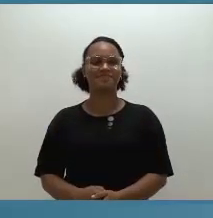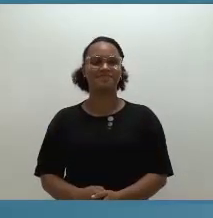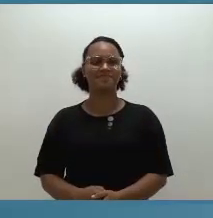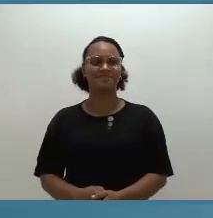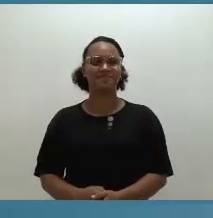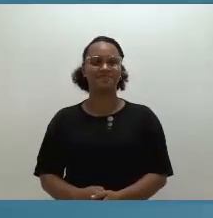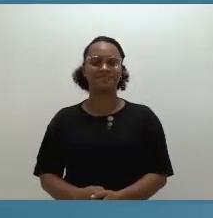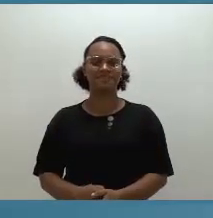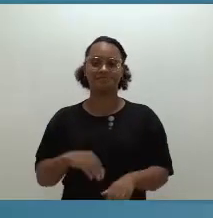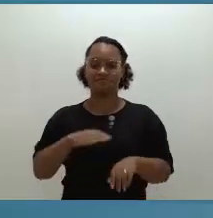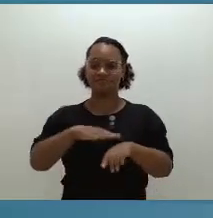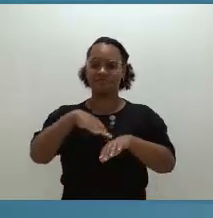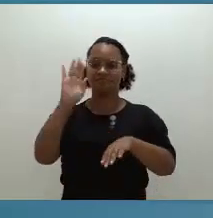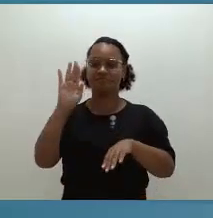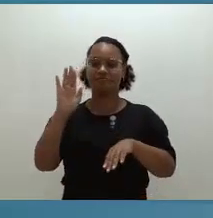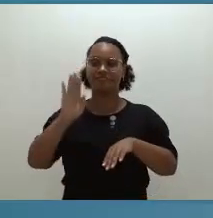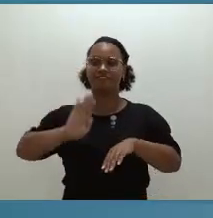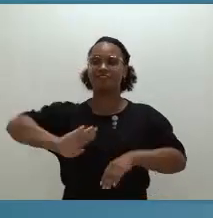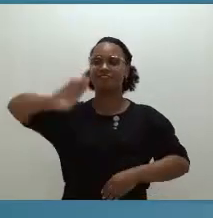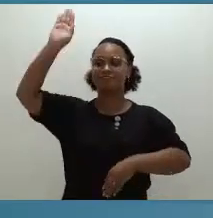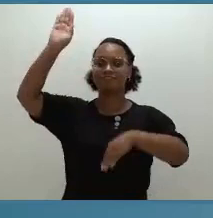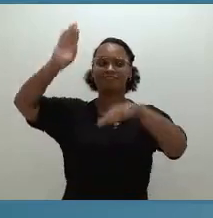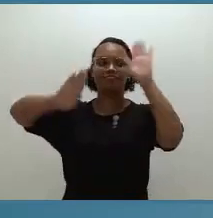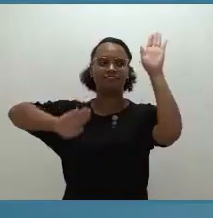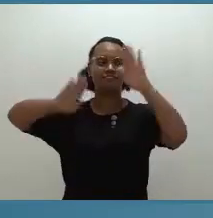Alguém quer se manifestar?